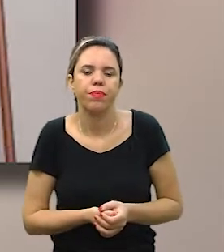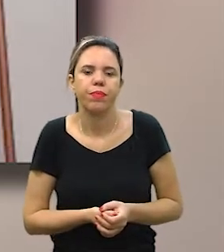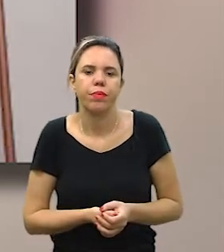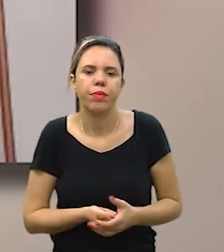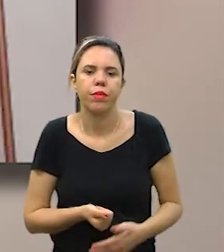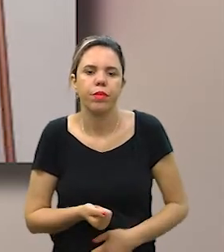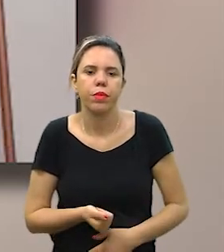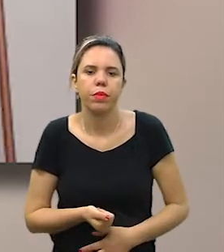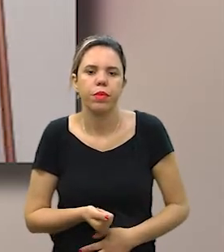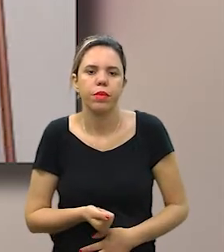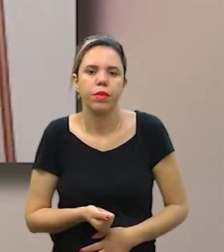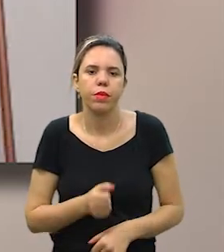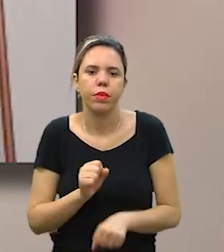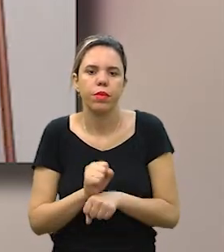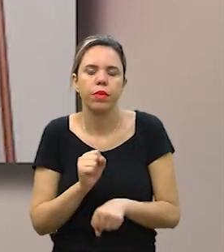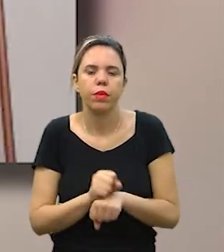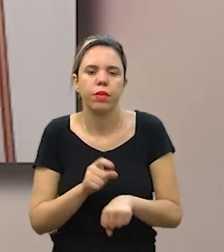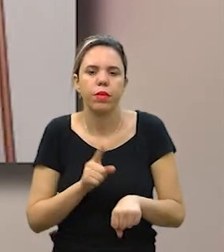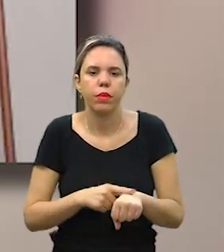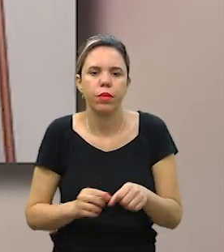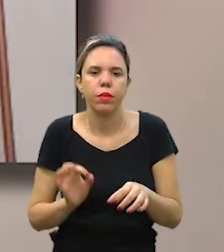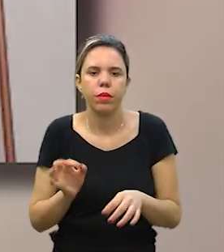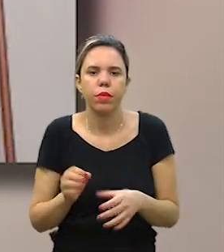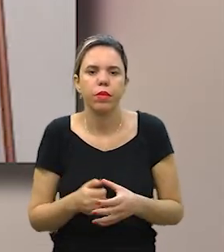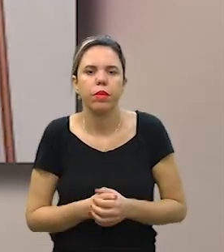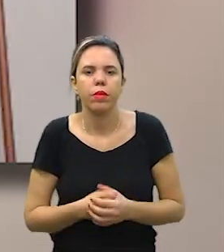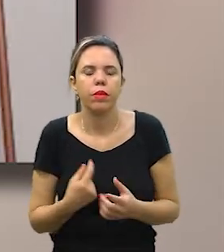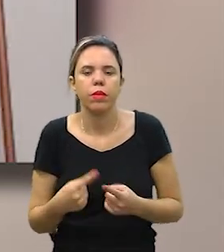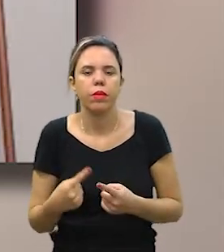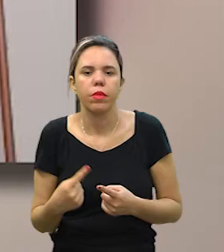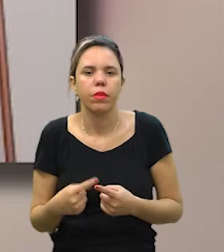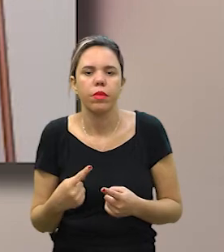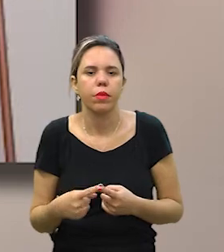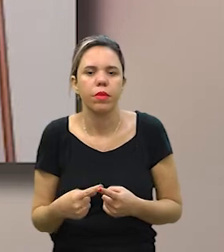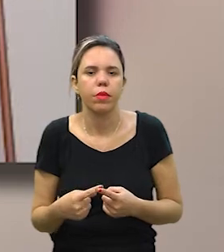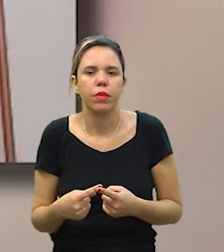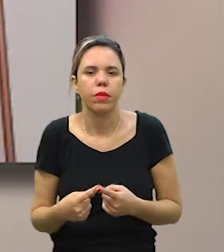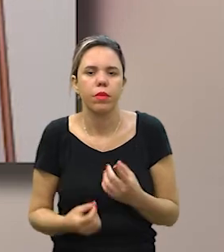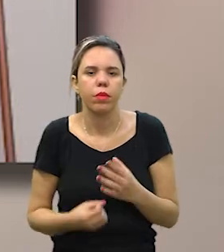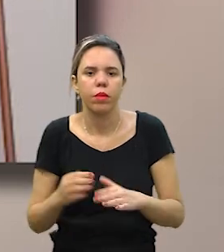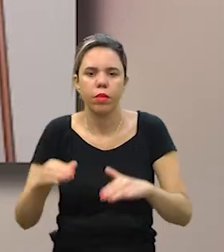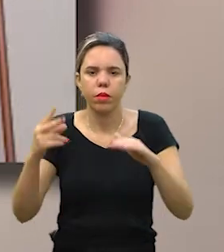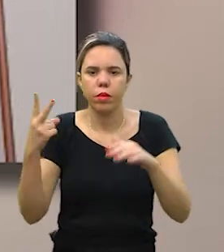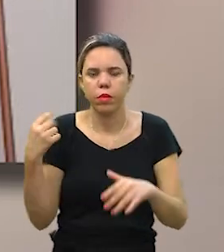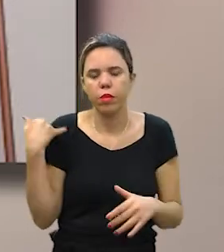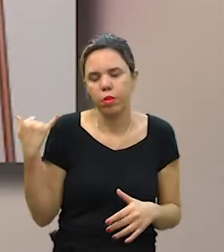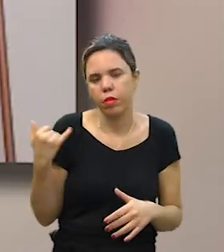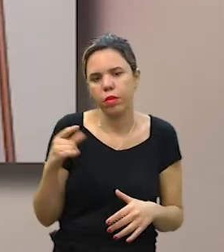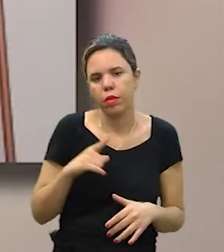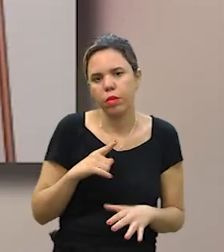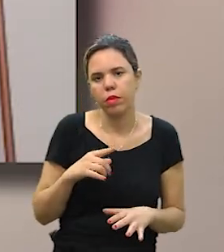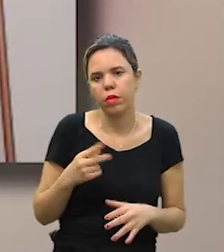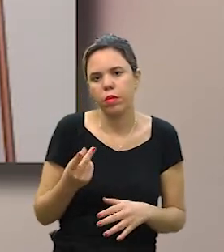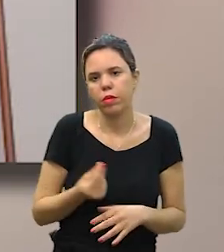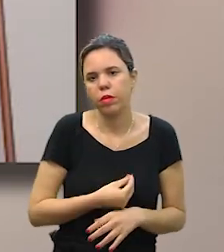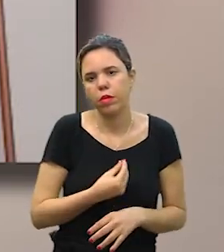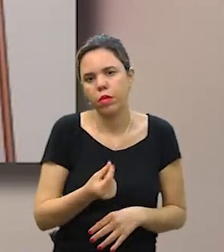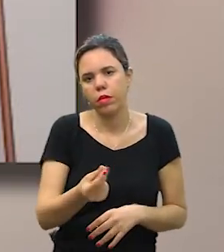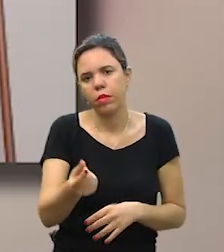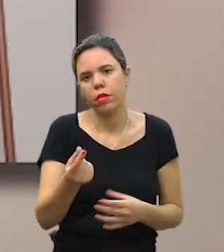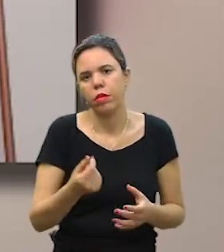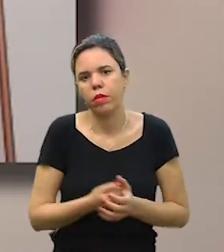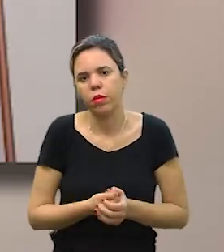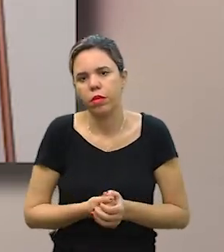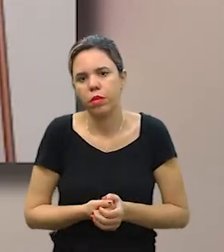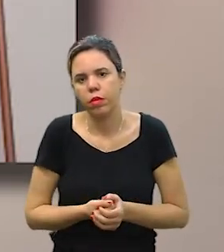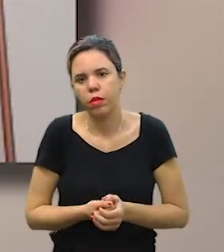do esperar o tempo correto, porque essa formação até os 2 anos vai influenciar para o resto